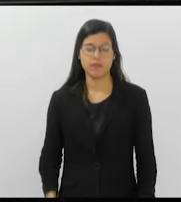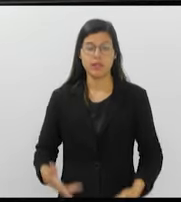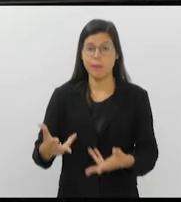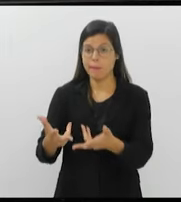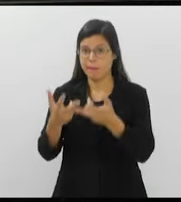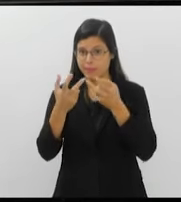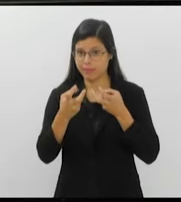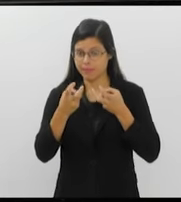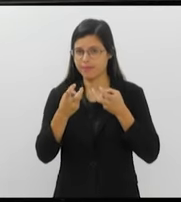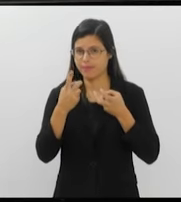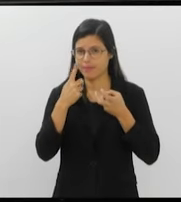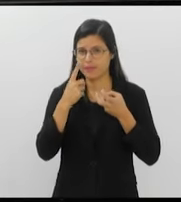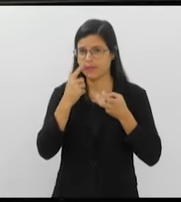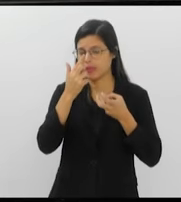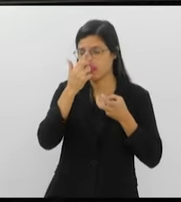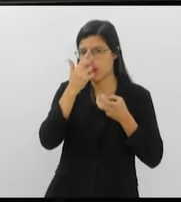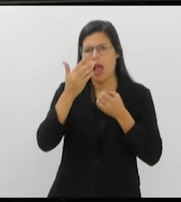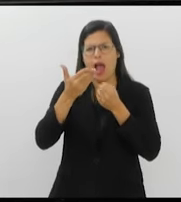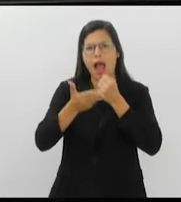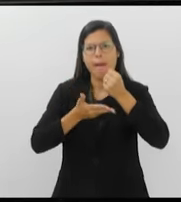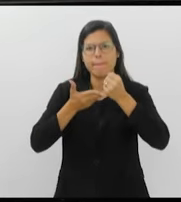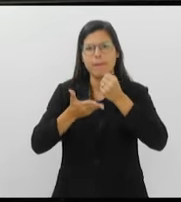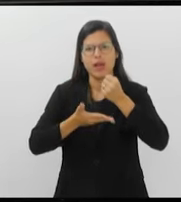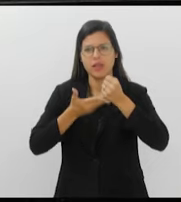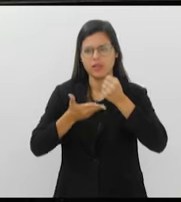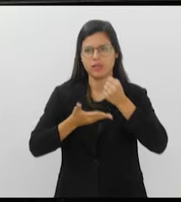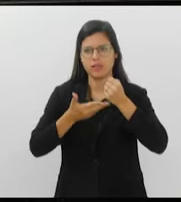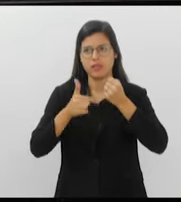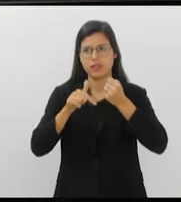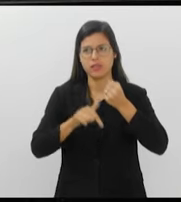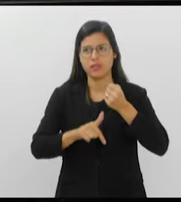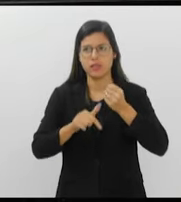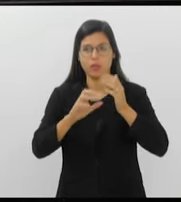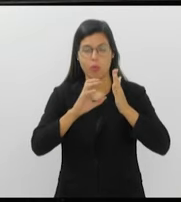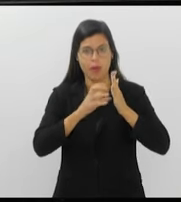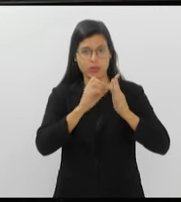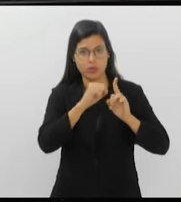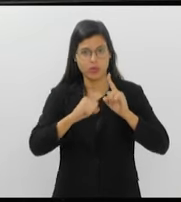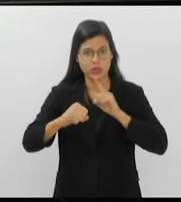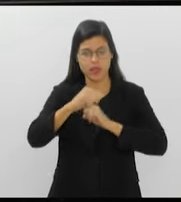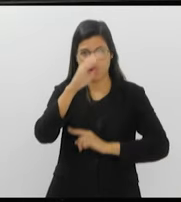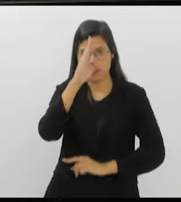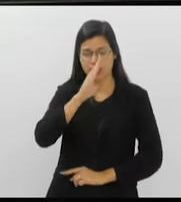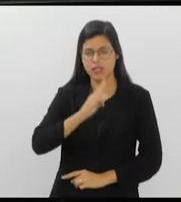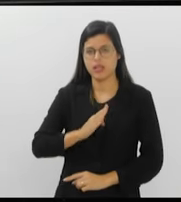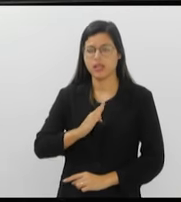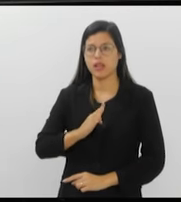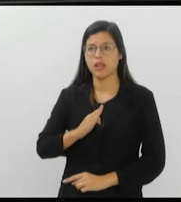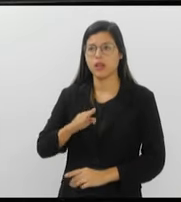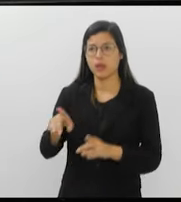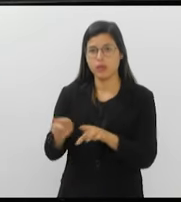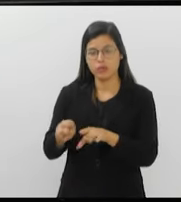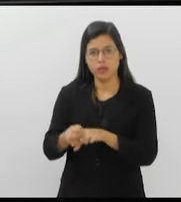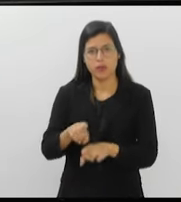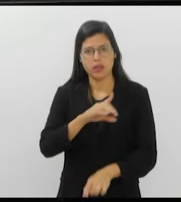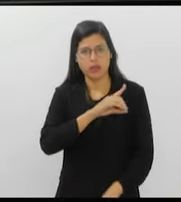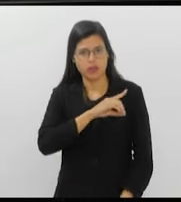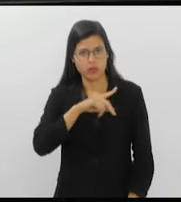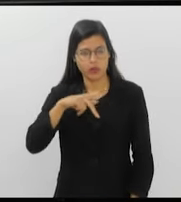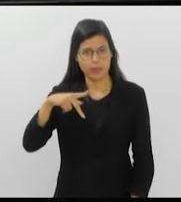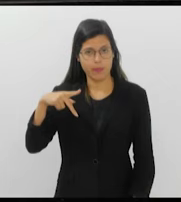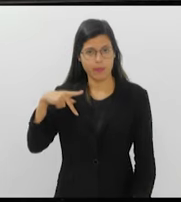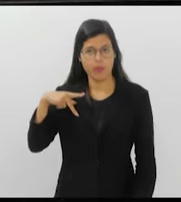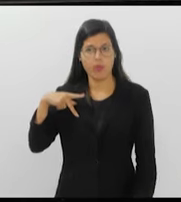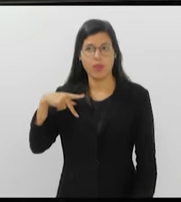vejam qual é a fundamentação do Partido Socialista Brasileiro e da Defensoria Pública